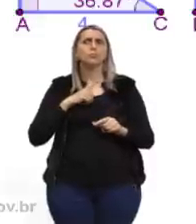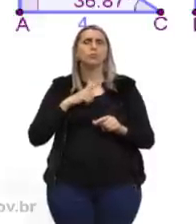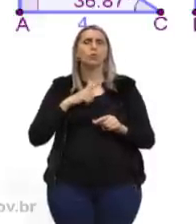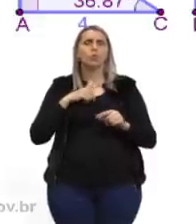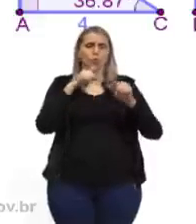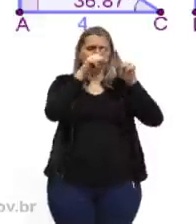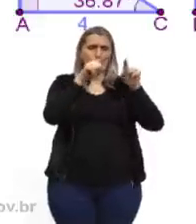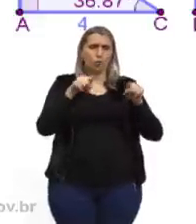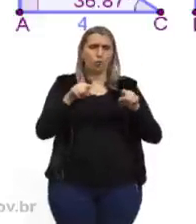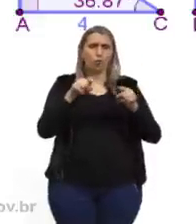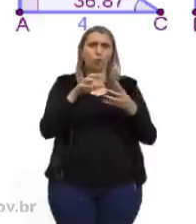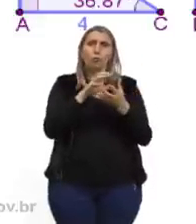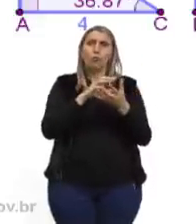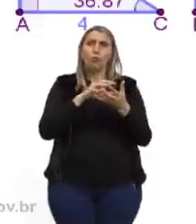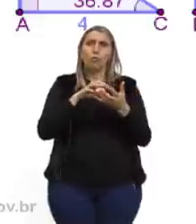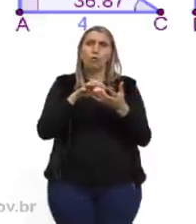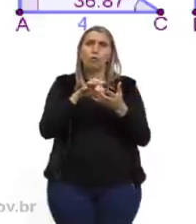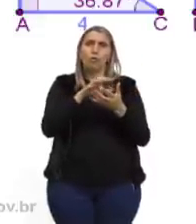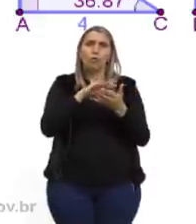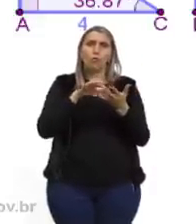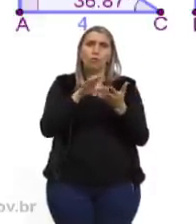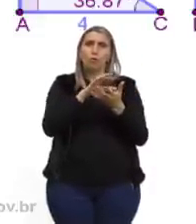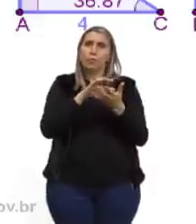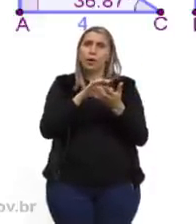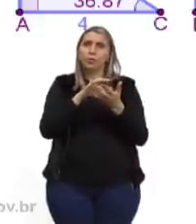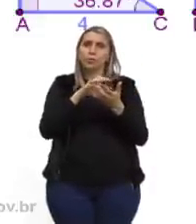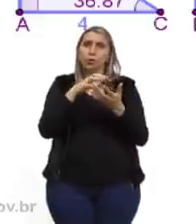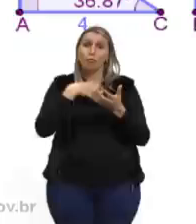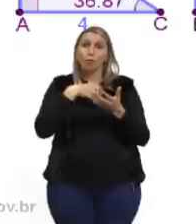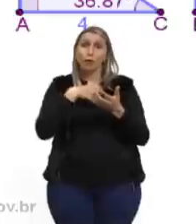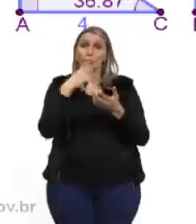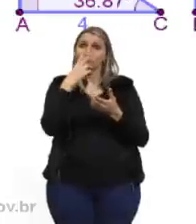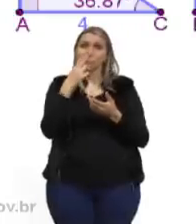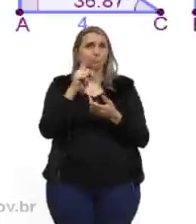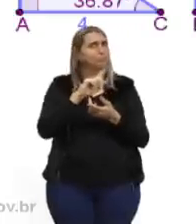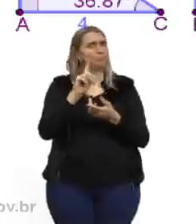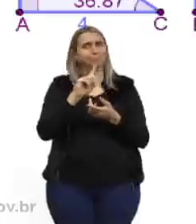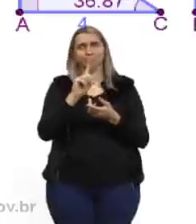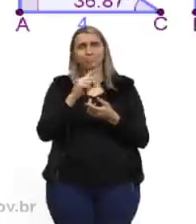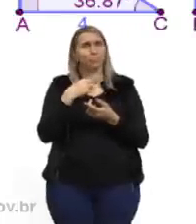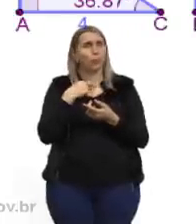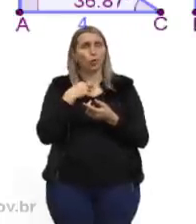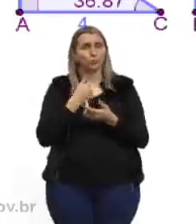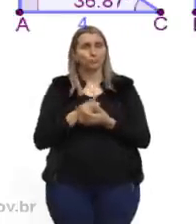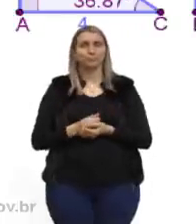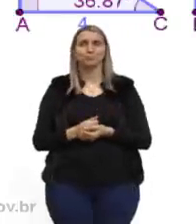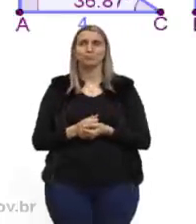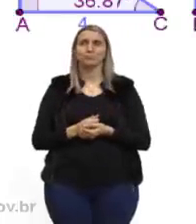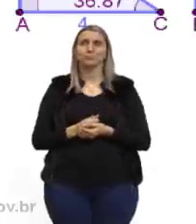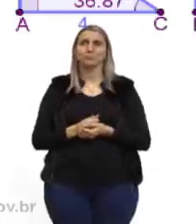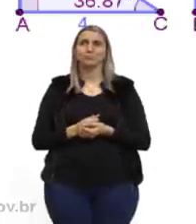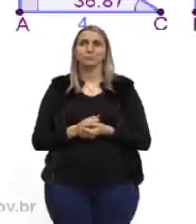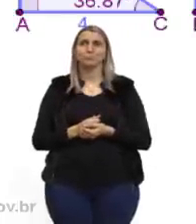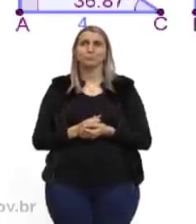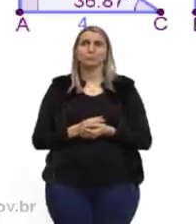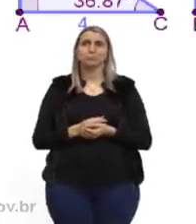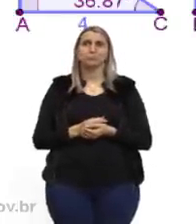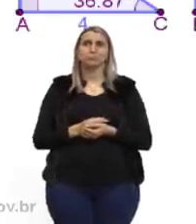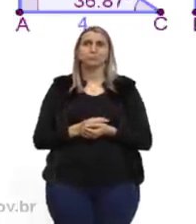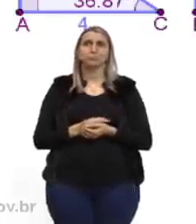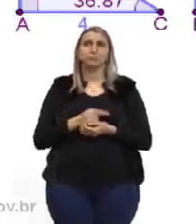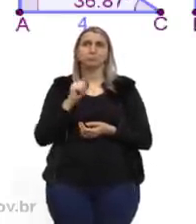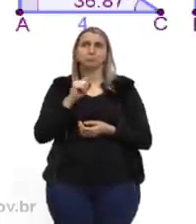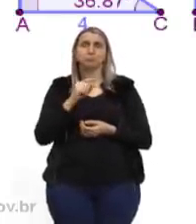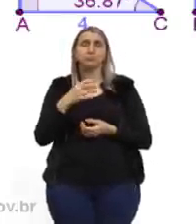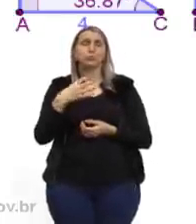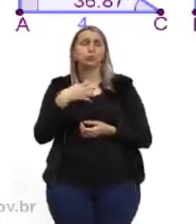mesmo formato. Isso não é motivo para dizer que um triângulo é semelhante, né? Ó, essa é a única maneira